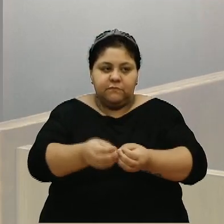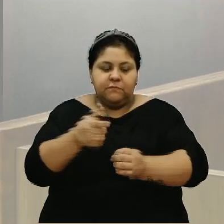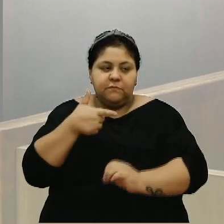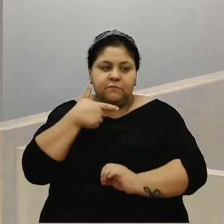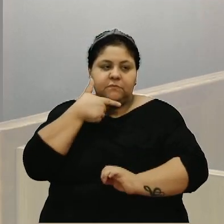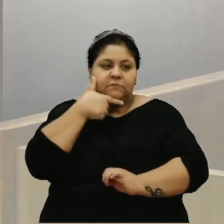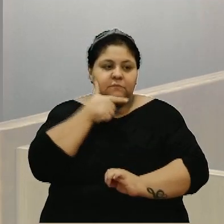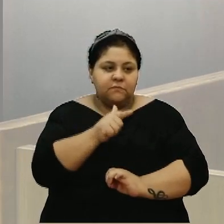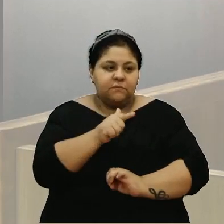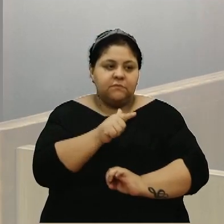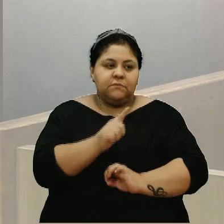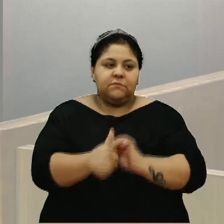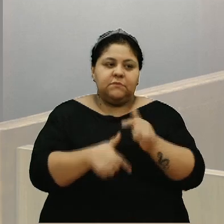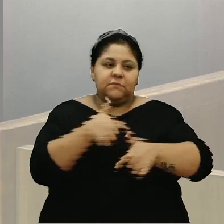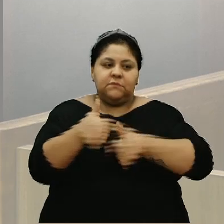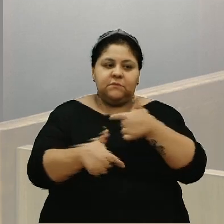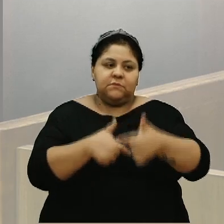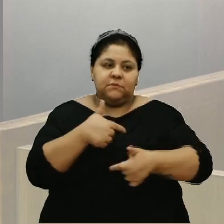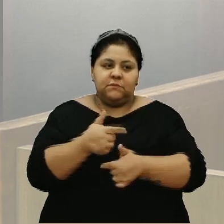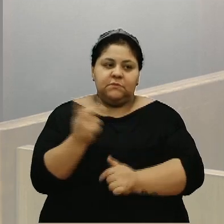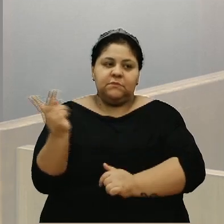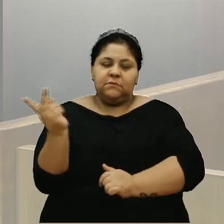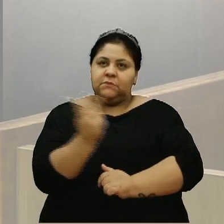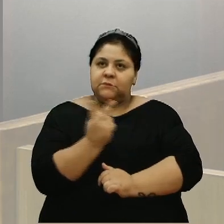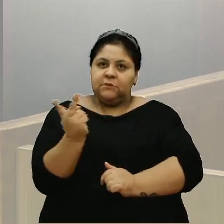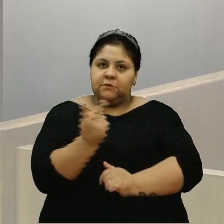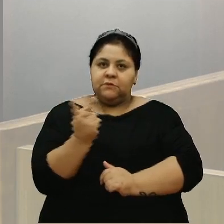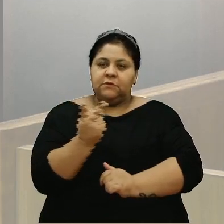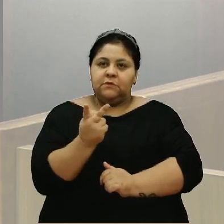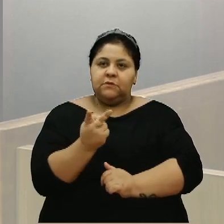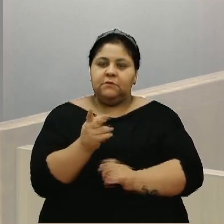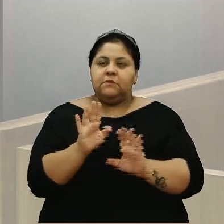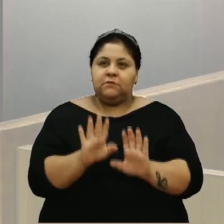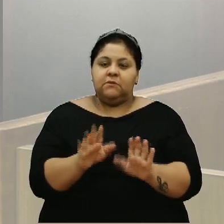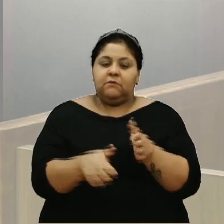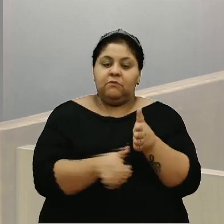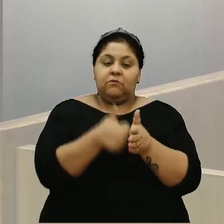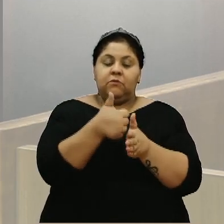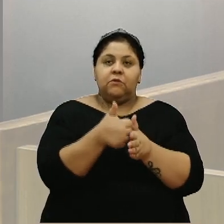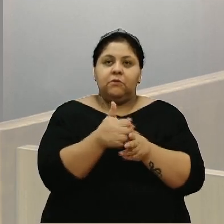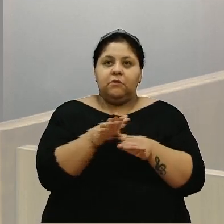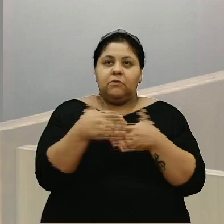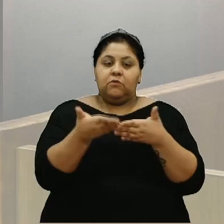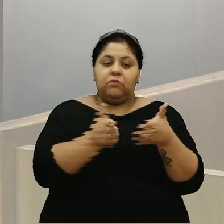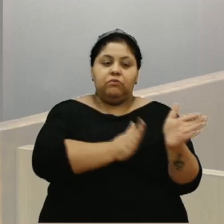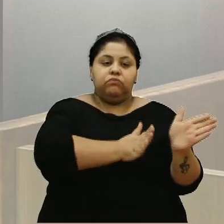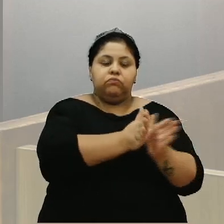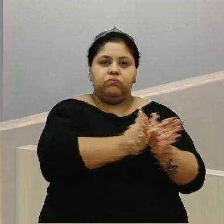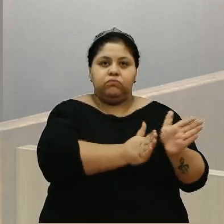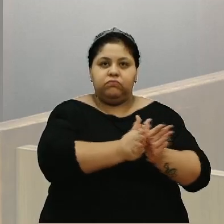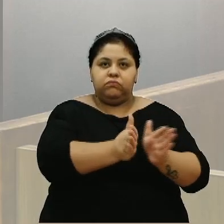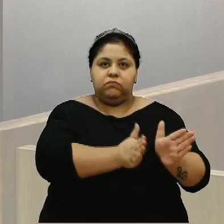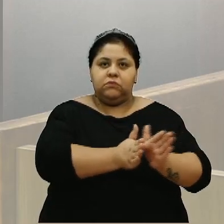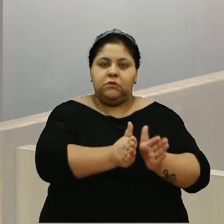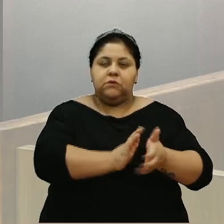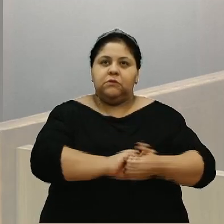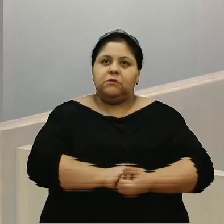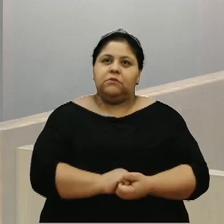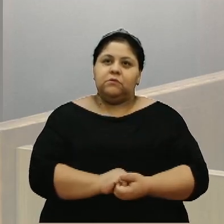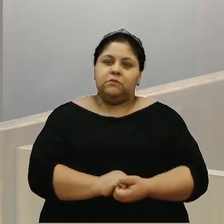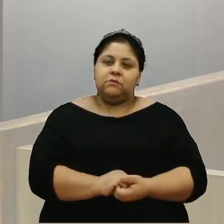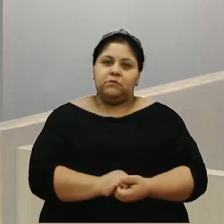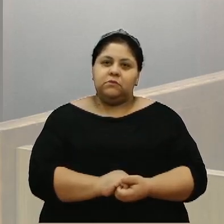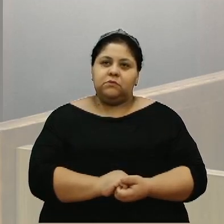máquinas trabalhando nessas duas vias para que fique melhor então esse acesso aí